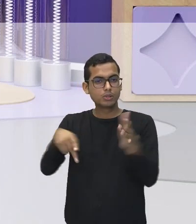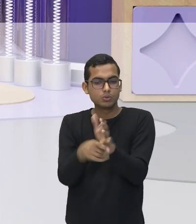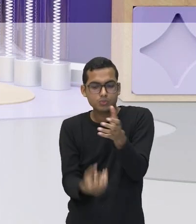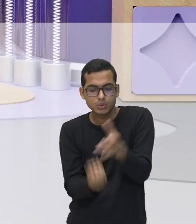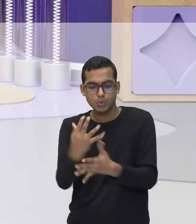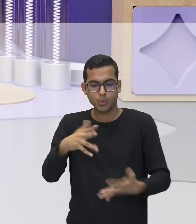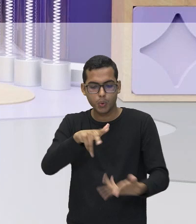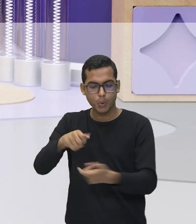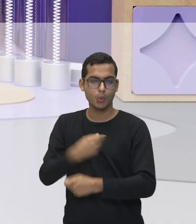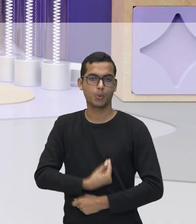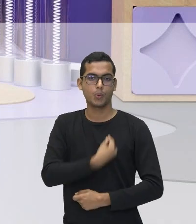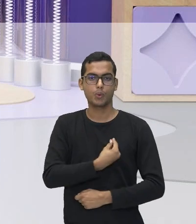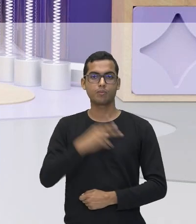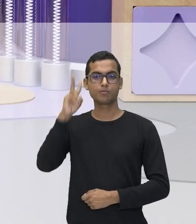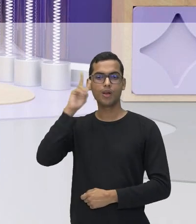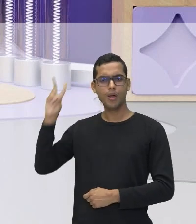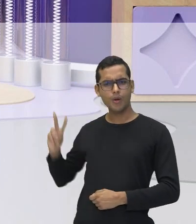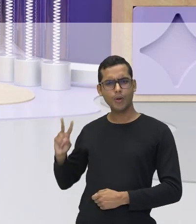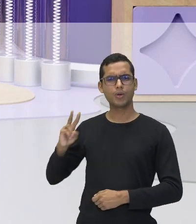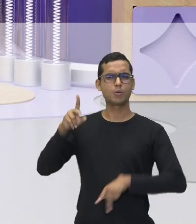história do povo